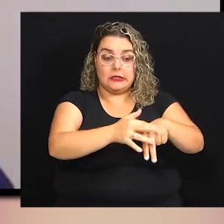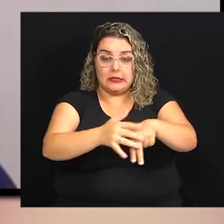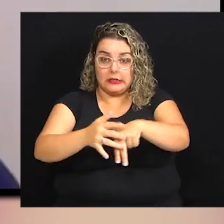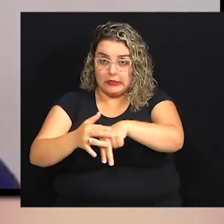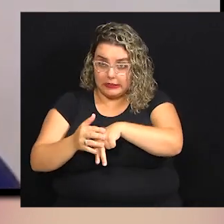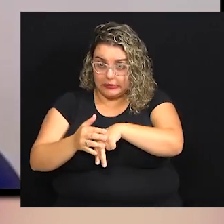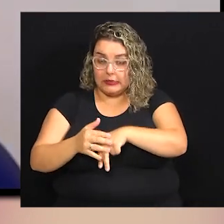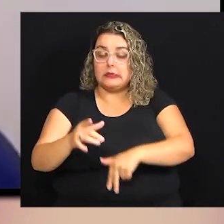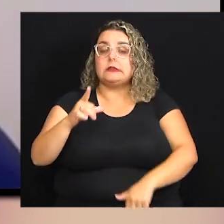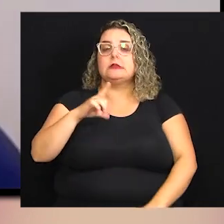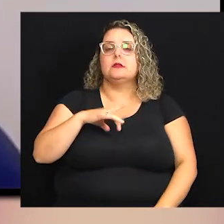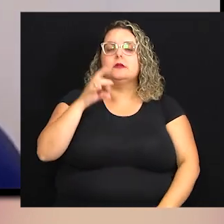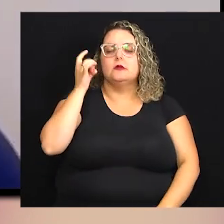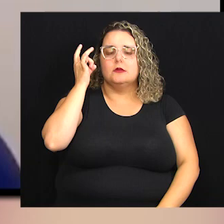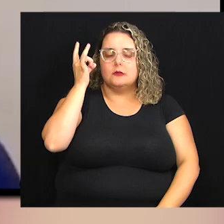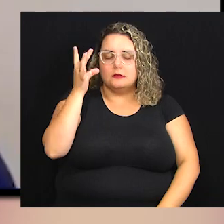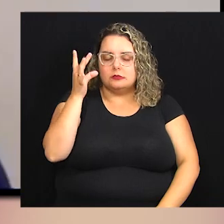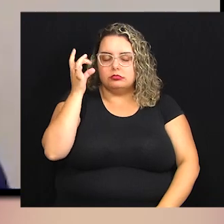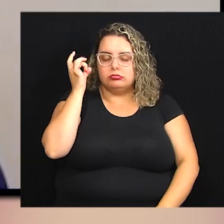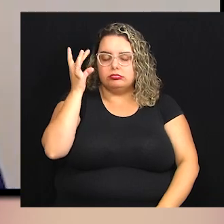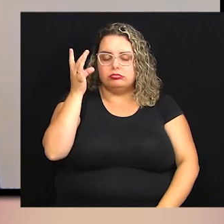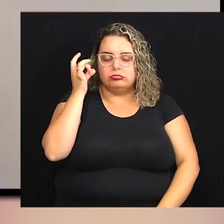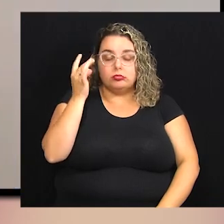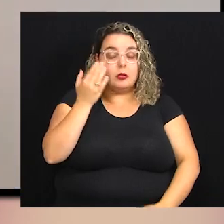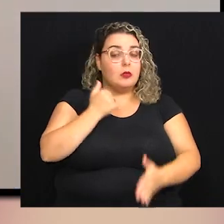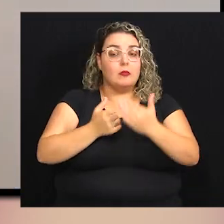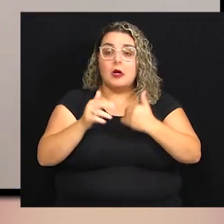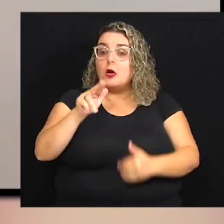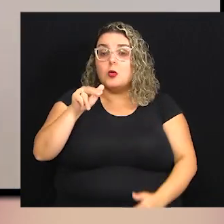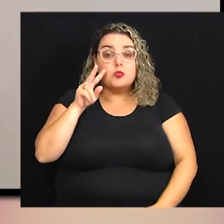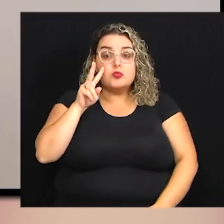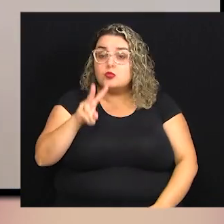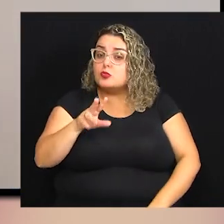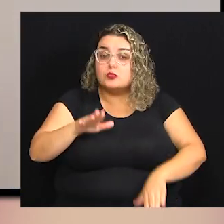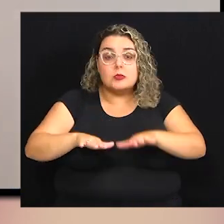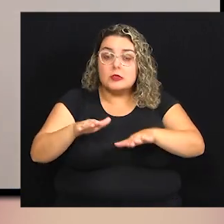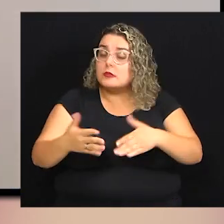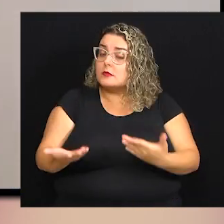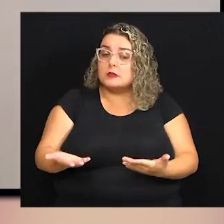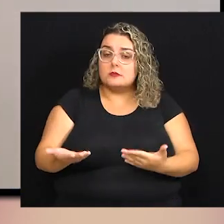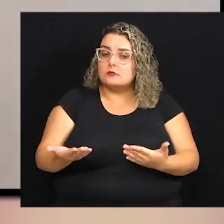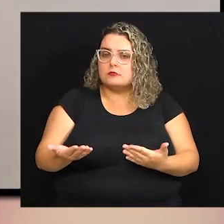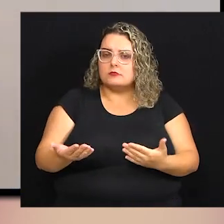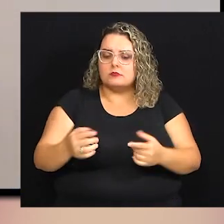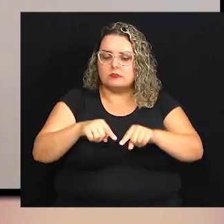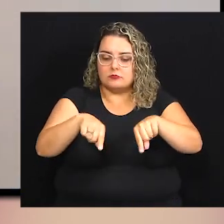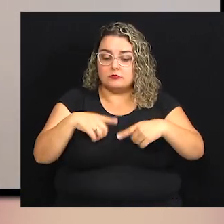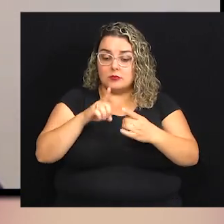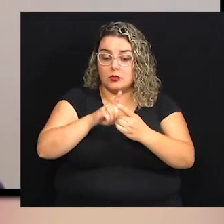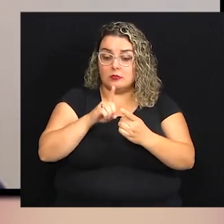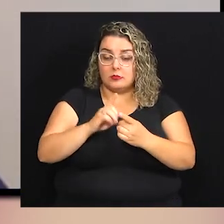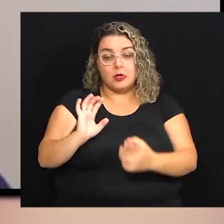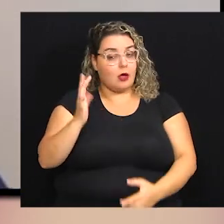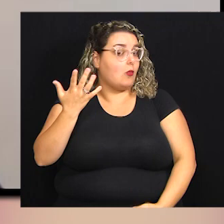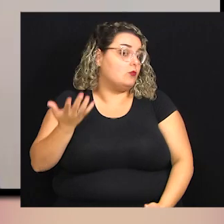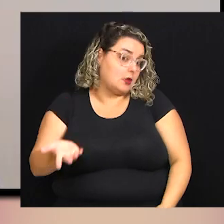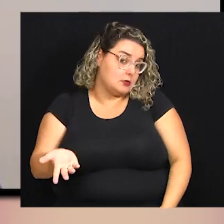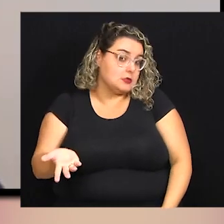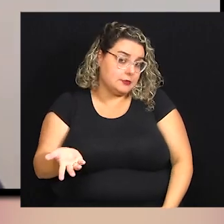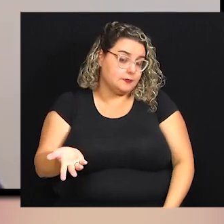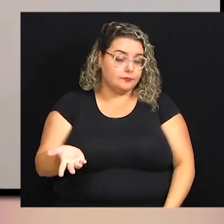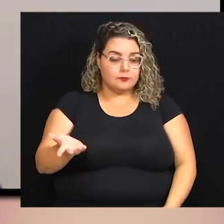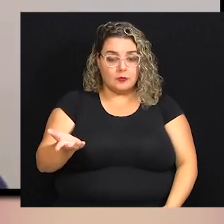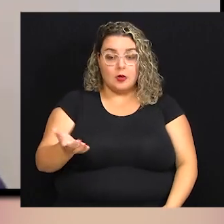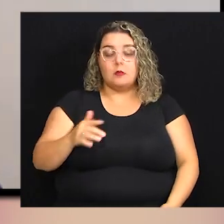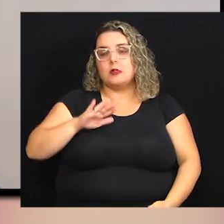pacientes que têm enxaqueca com alimento que nós nunca vimos, muitas vezes a nível de consultório. Mas quando a